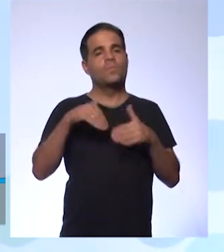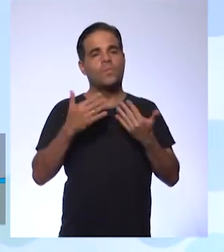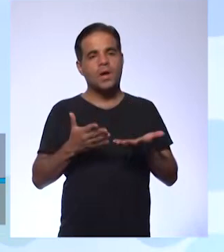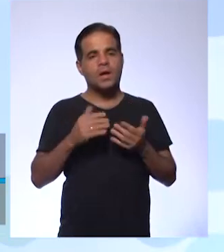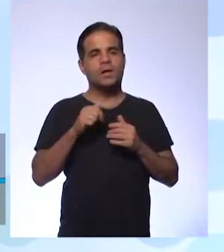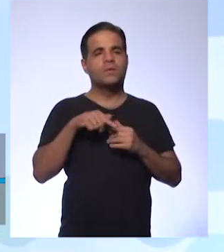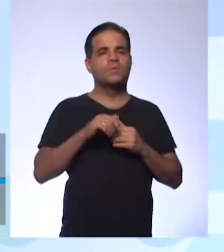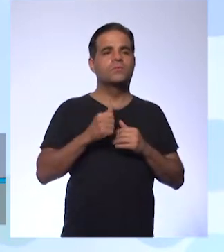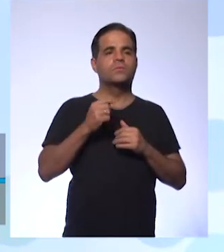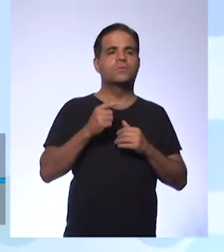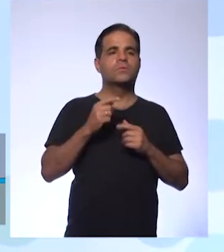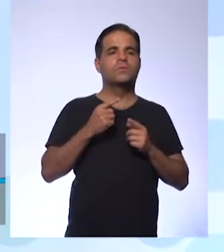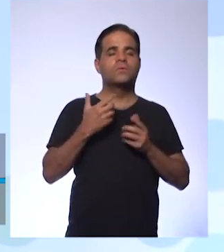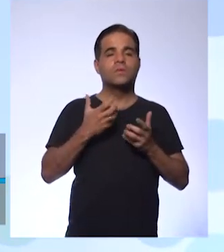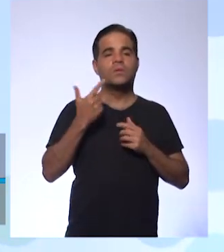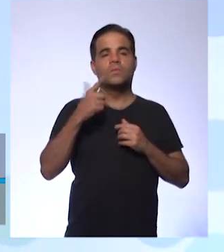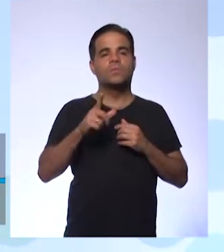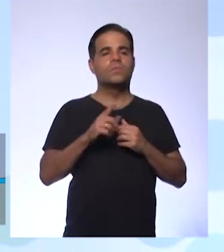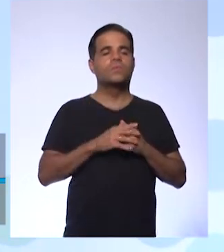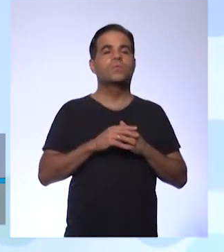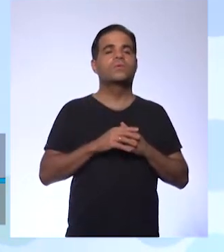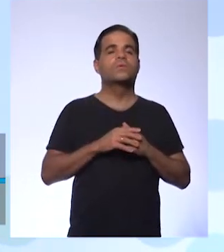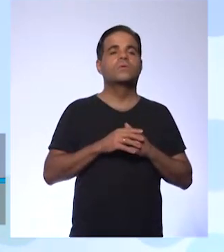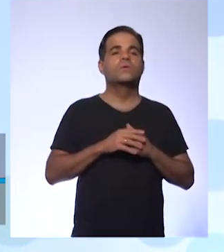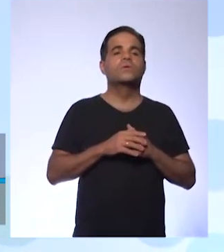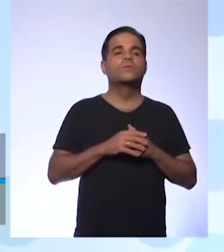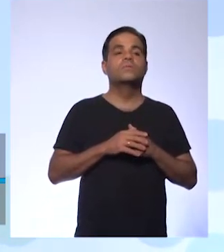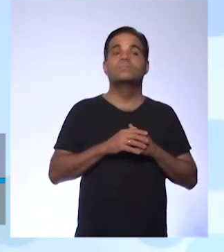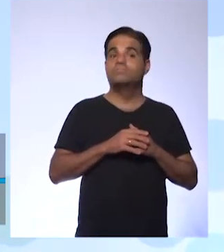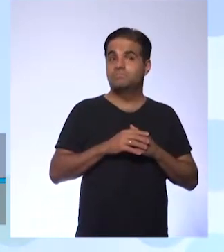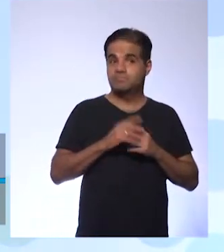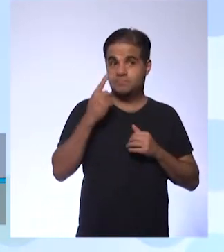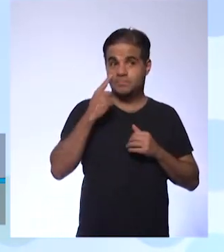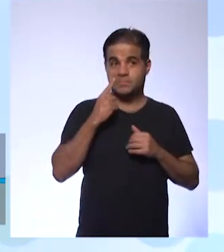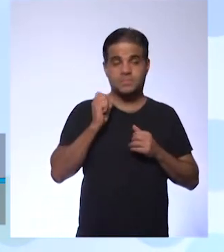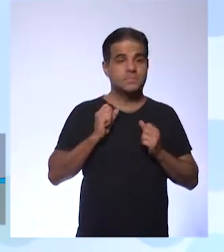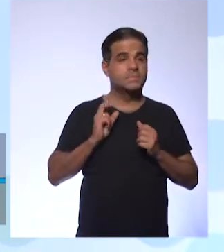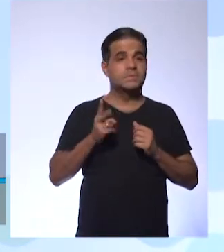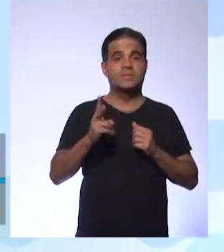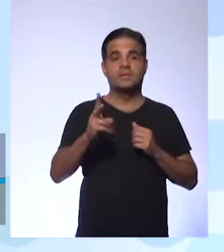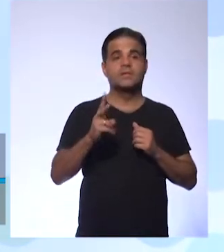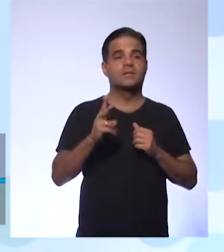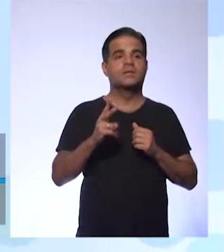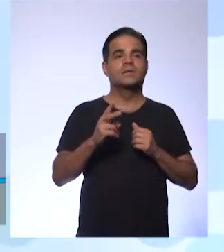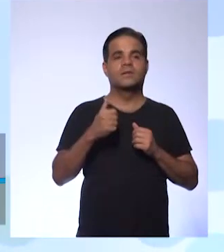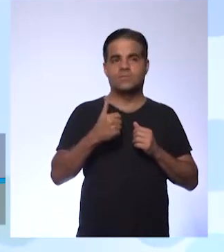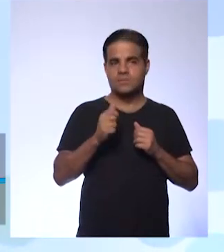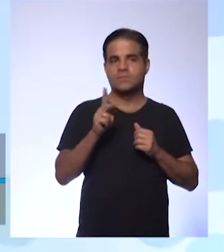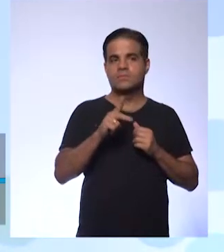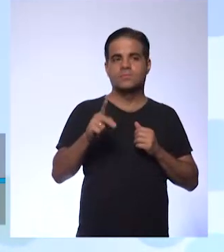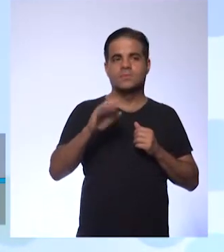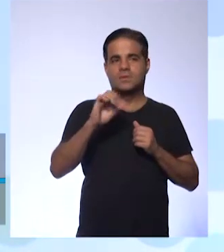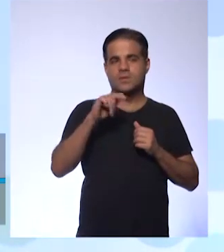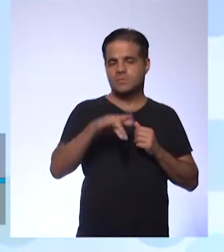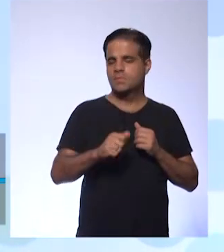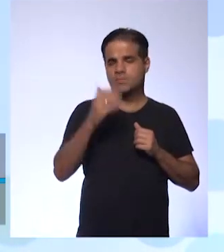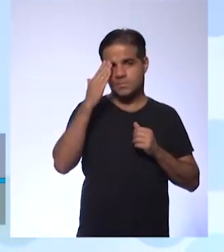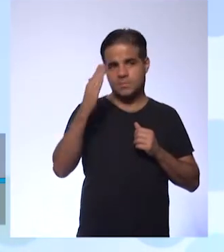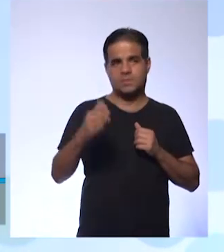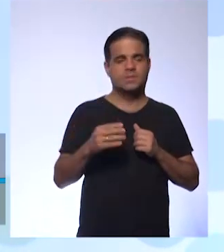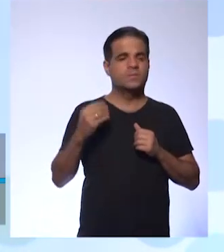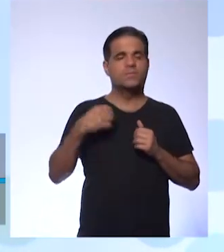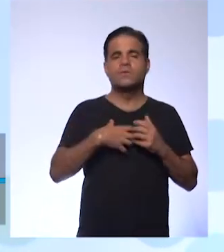quando. Eu queria com outro. Aqui, ó, pro Camila já deu uma Ah, que toda vez. Professora